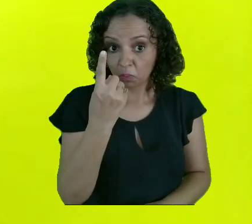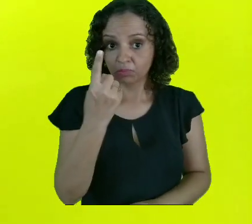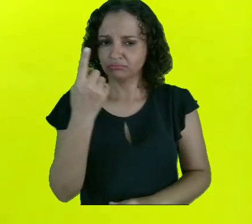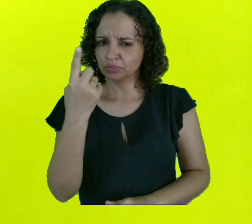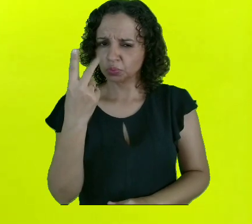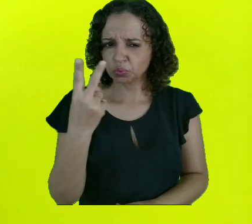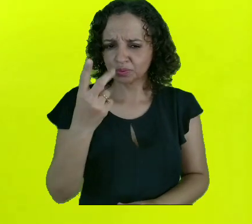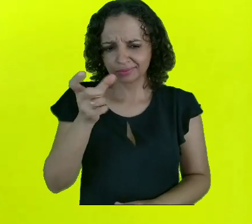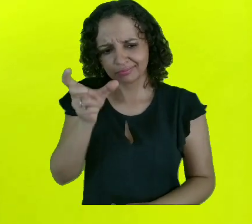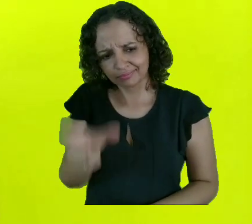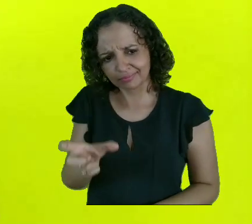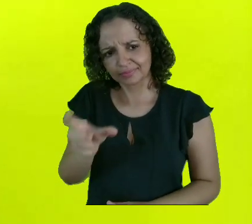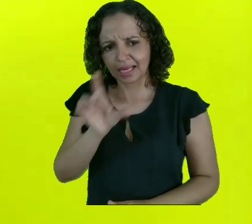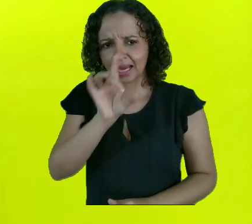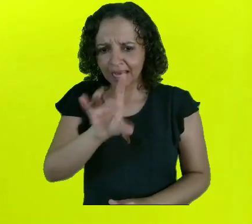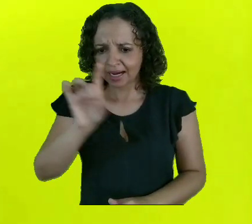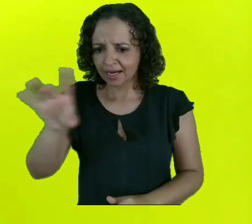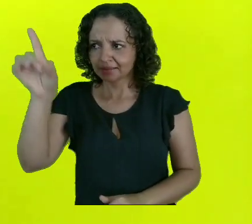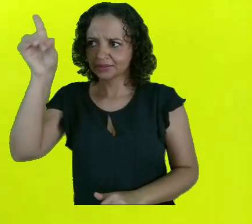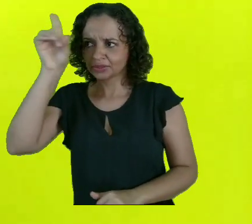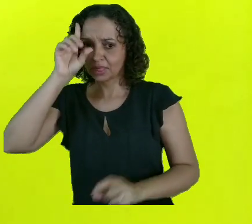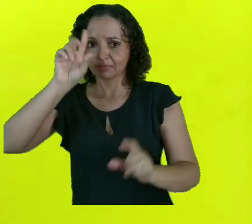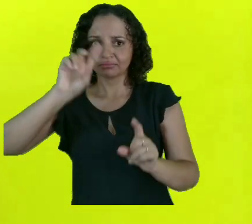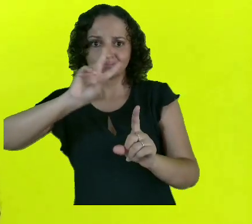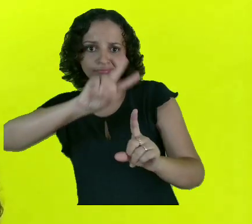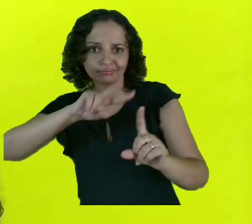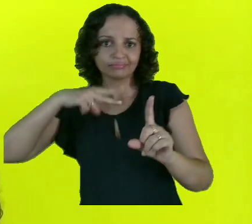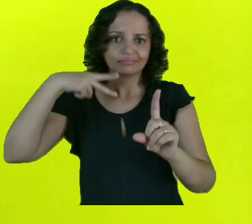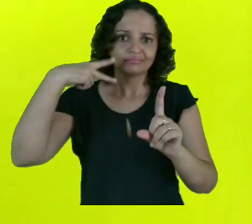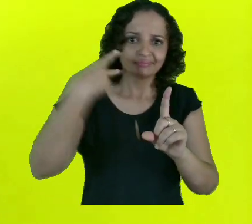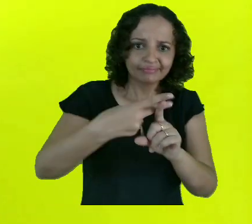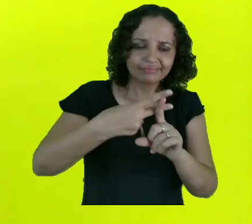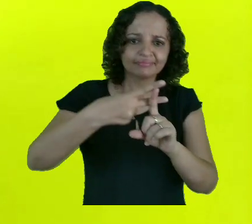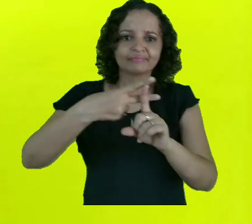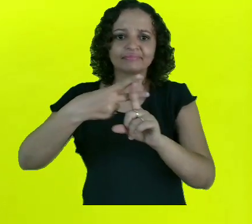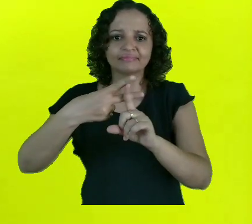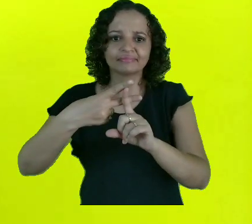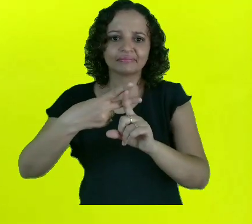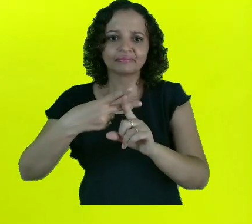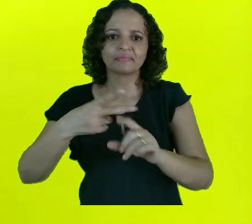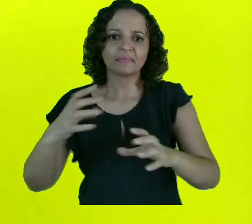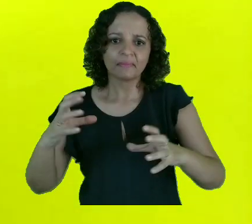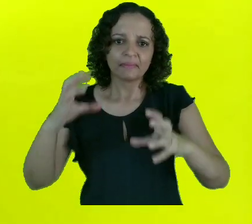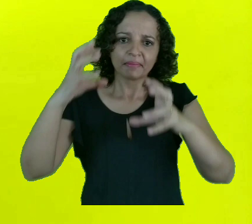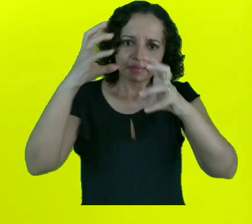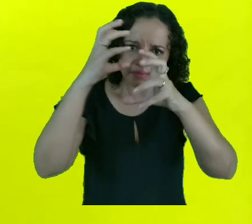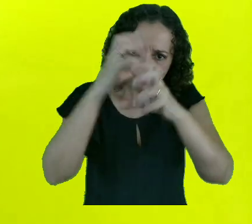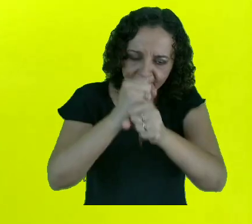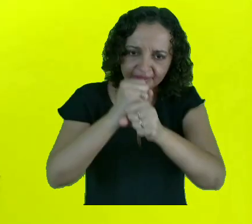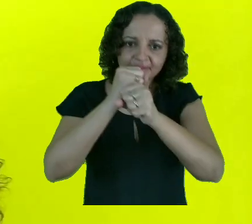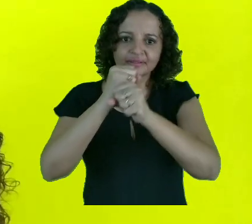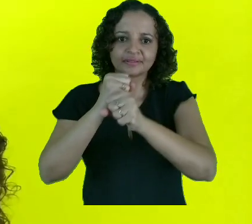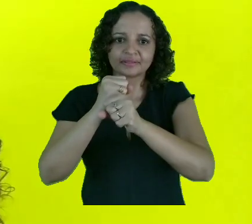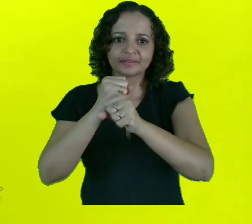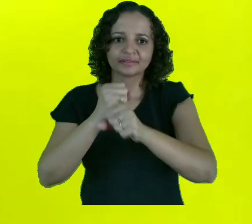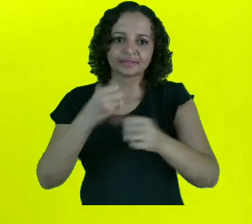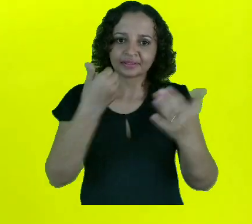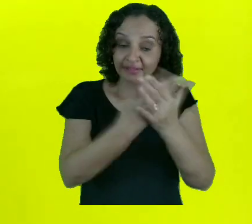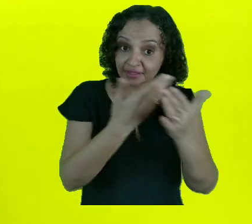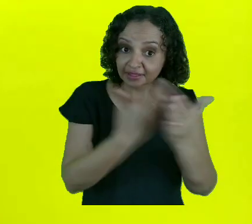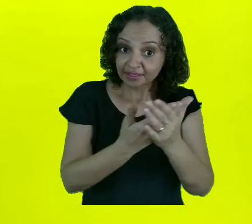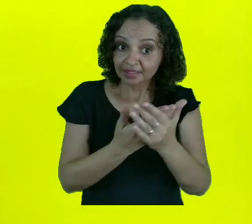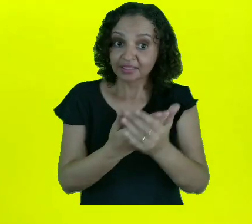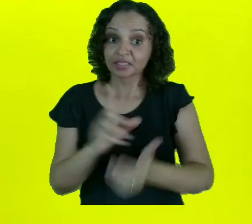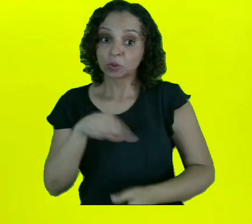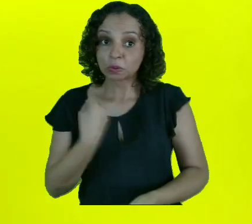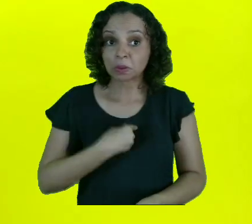ou 2 palavras por dia, multiplica isso pelo tanto de aulas. Então, como recurso, o que nós